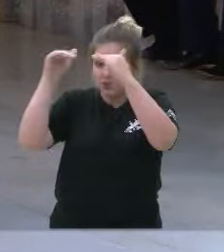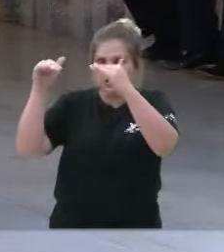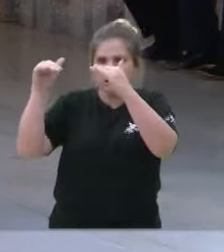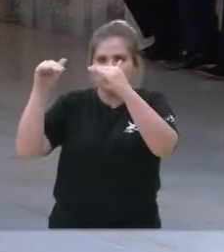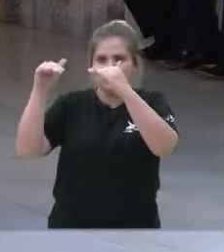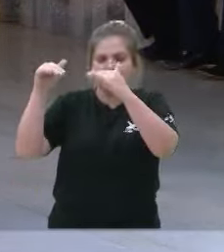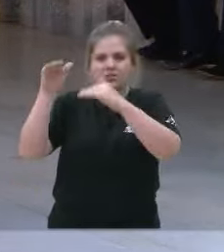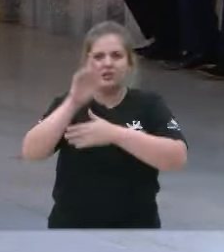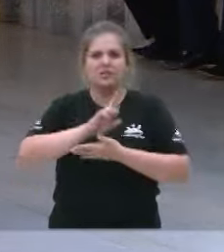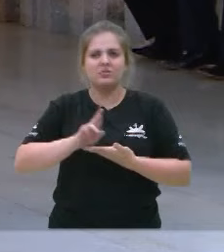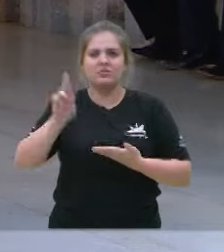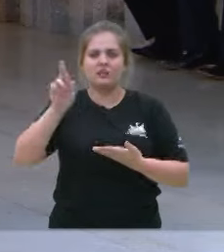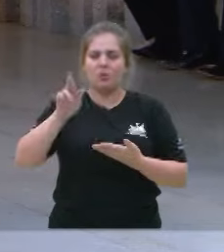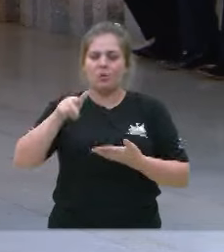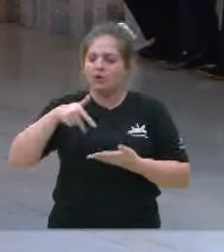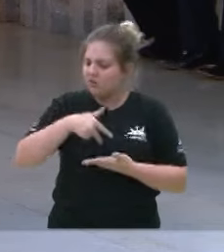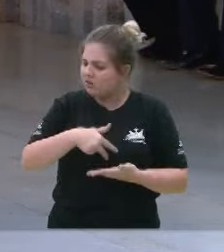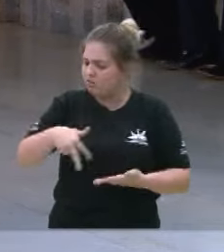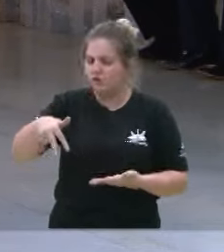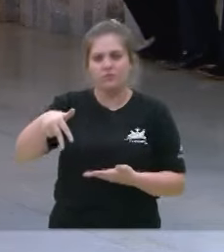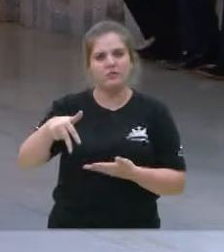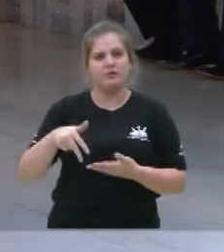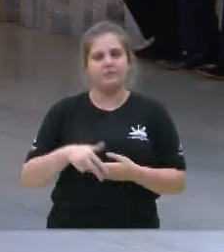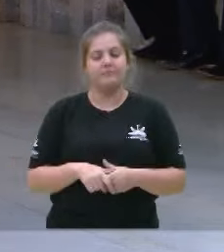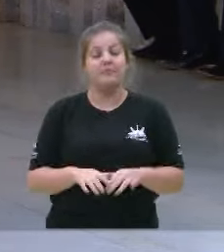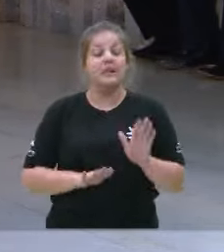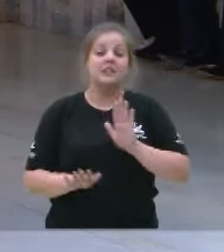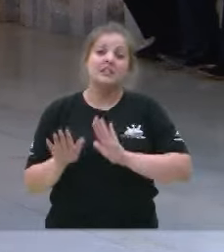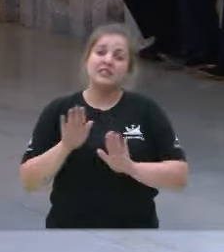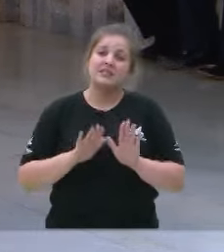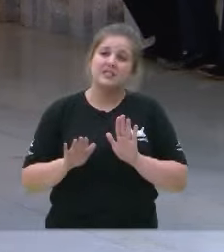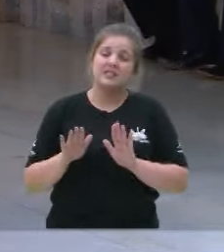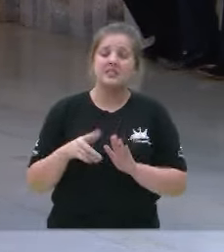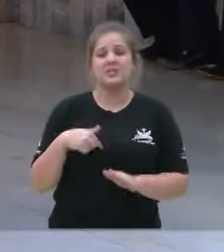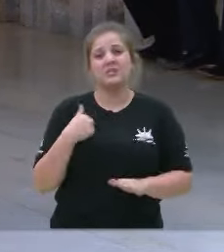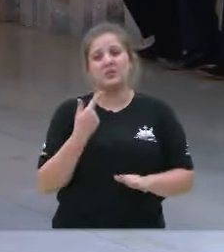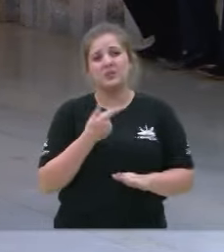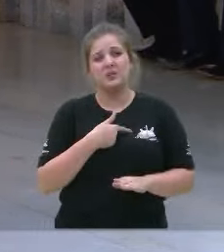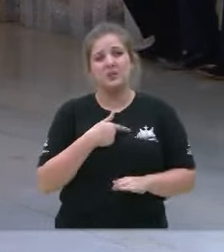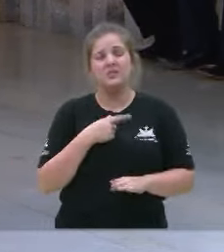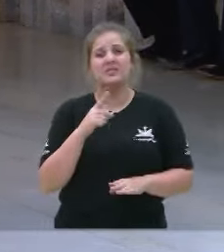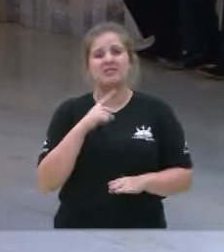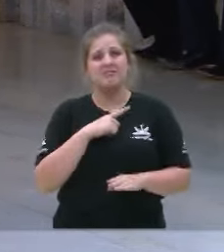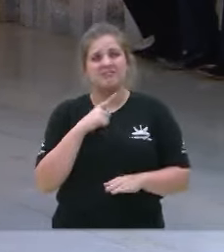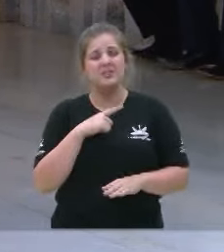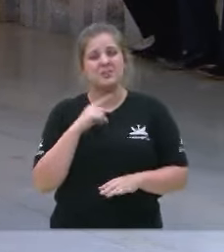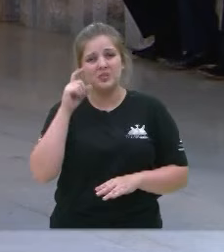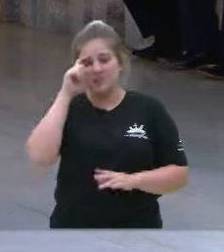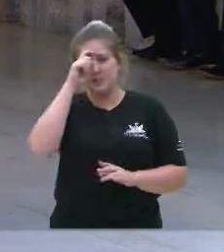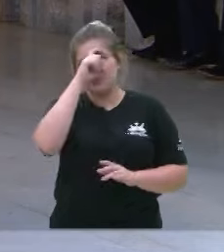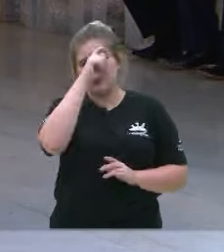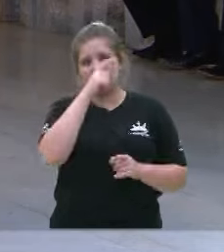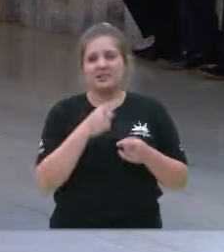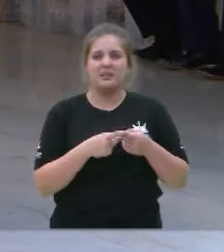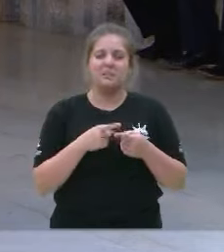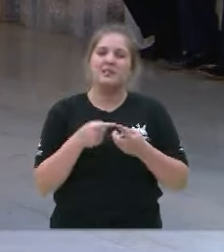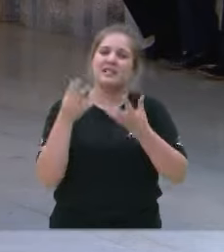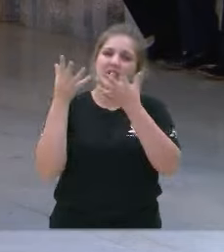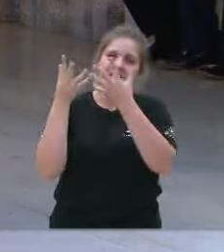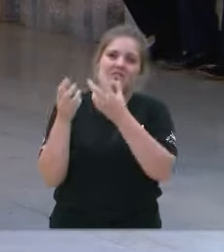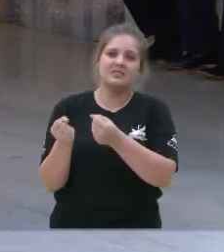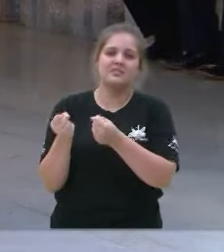ao Senhor às vezes nós temos dificuldades para